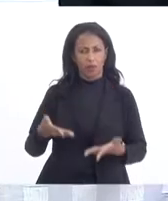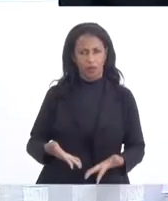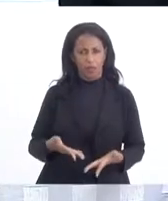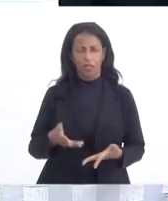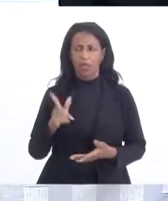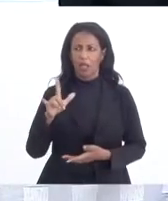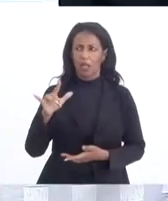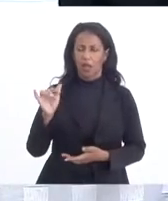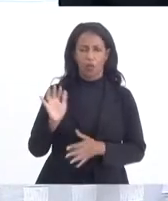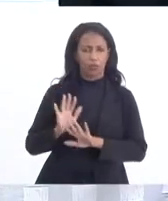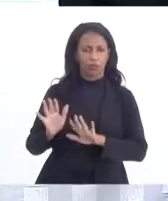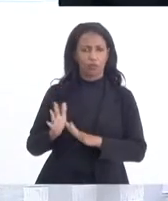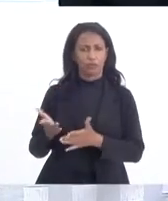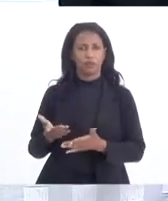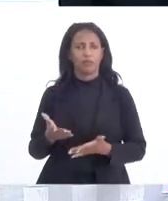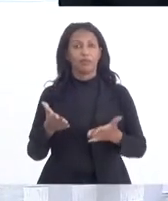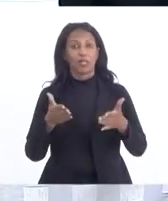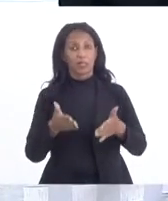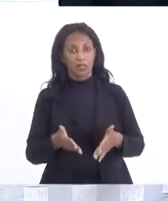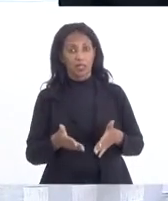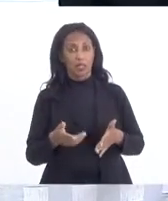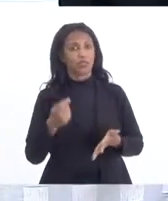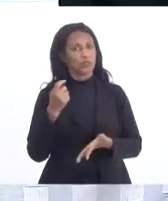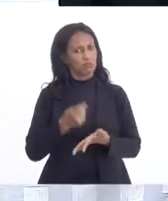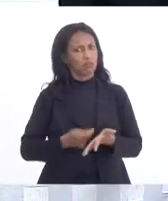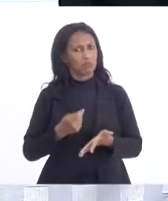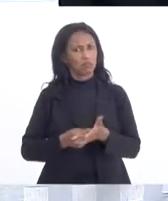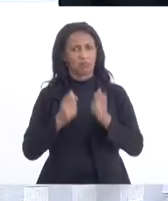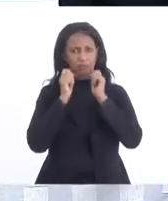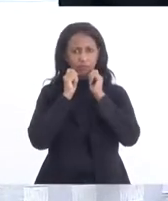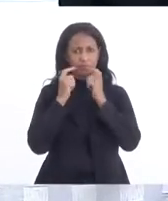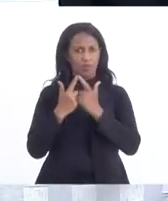está mais. É uma questão que a gente tem enfrentado